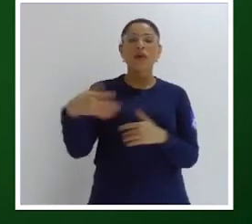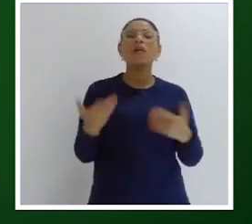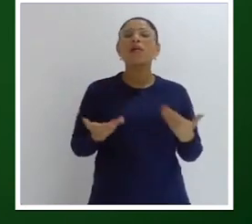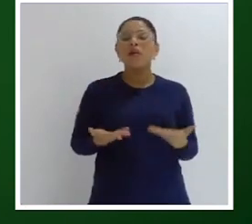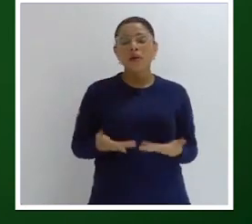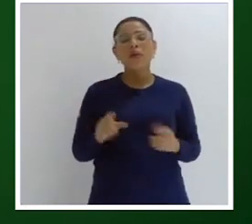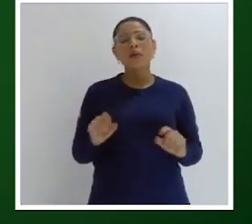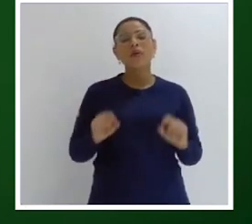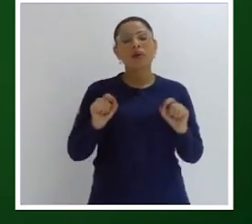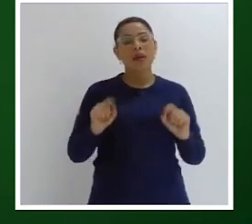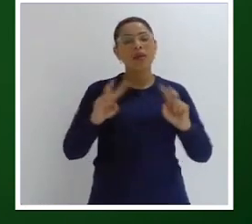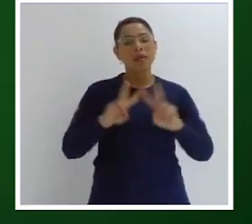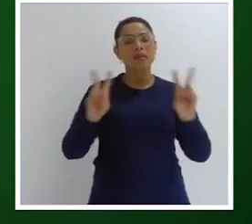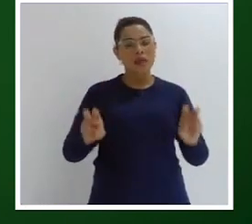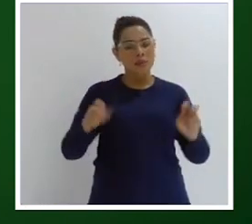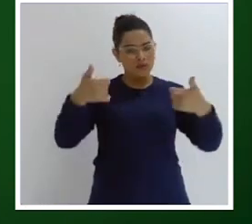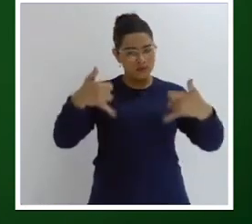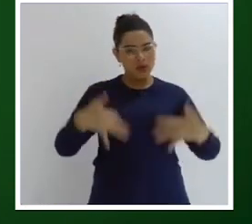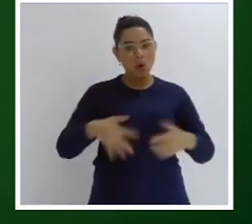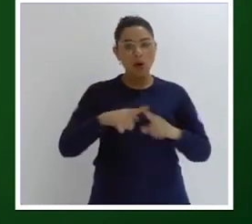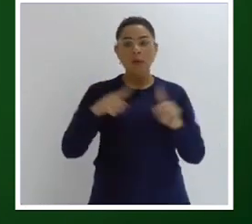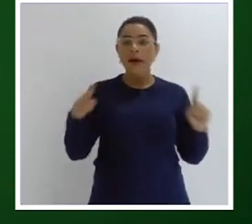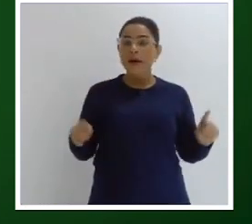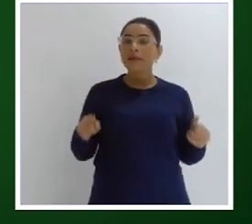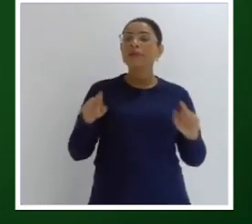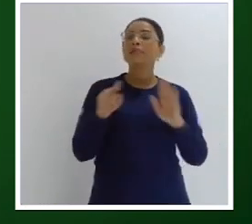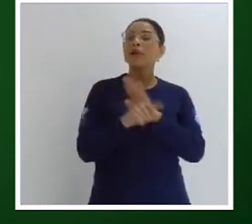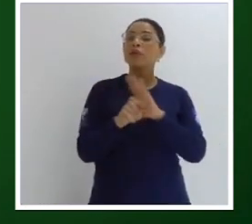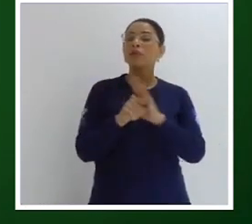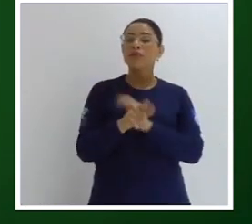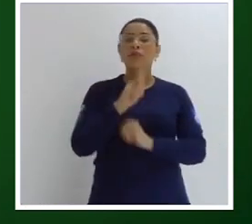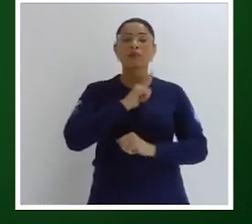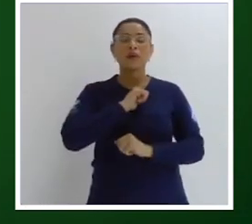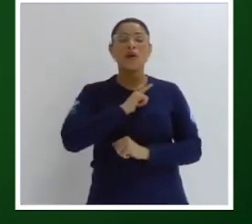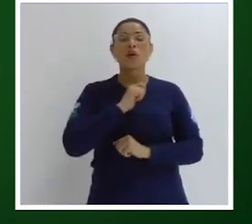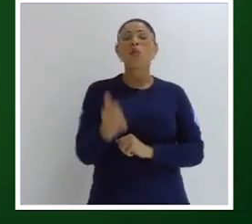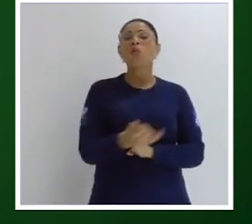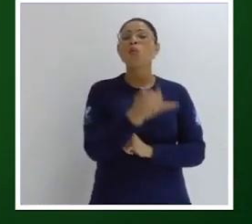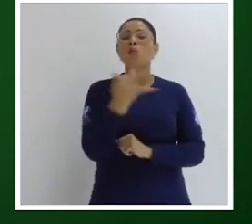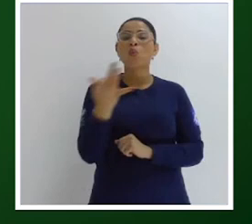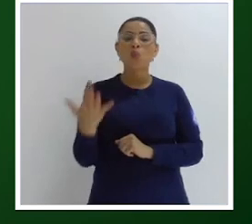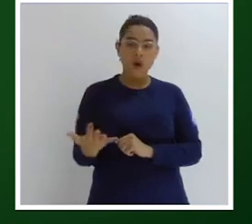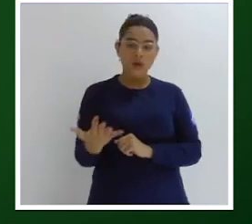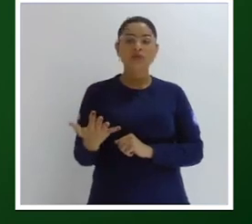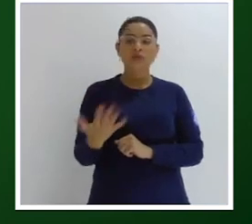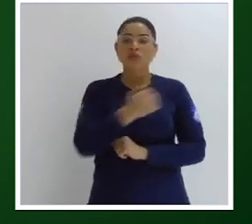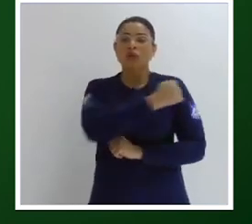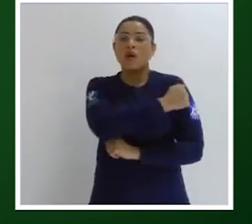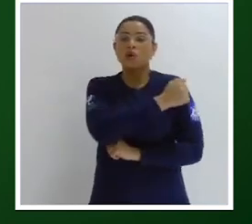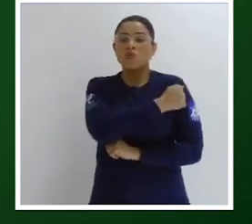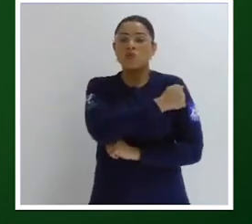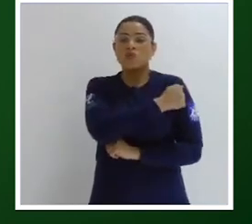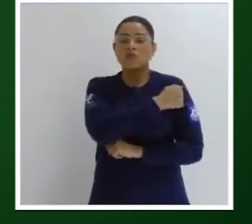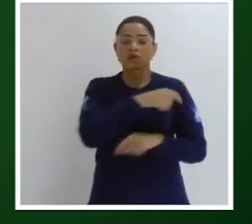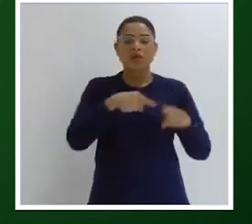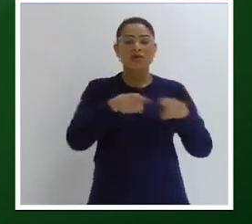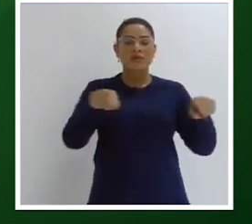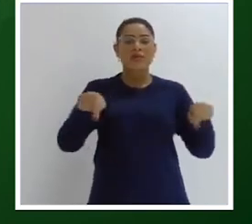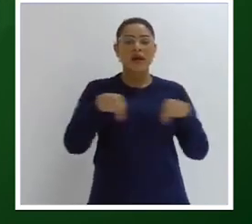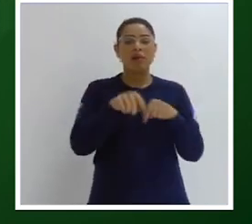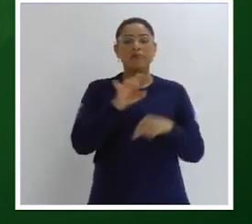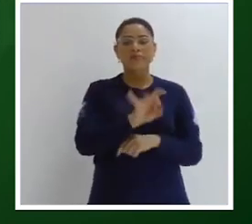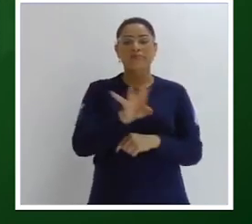do foi aqui tratado sobre a questão do número de número de alunos por sala